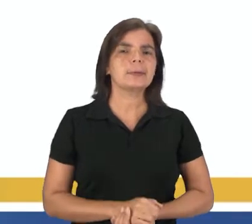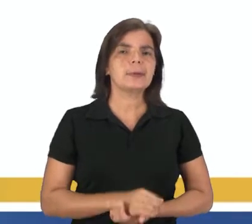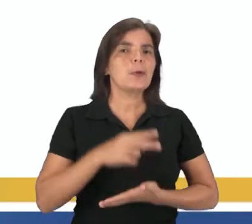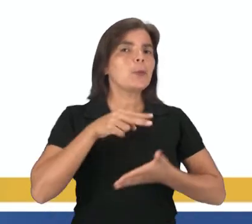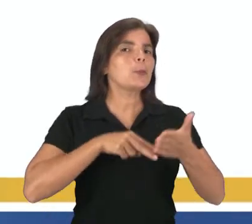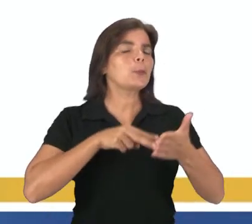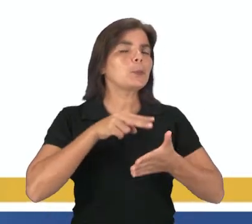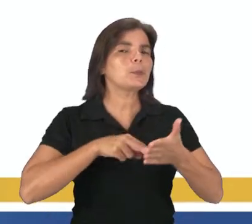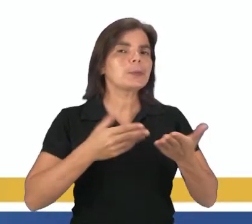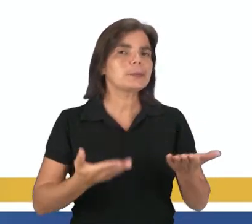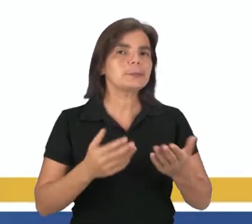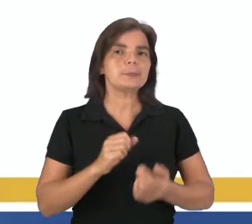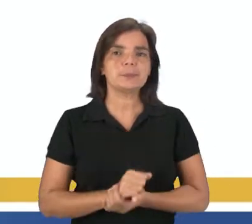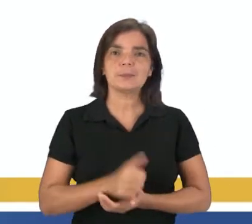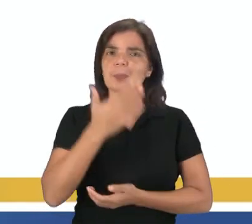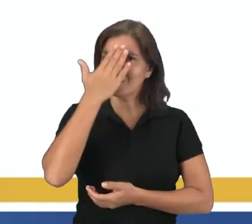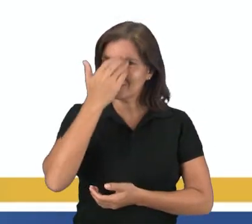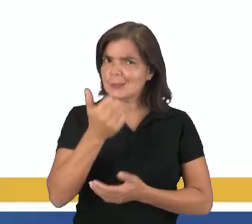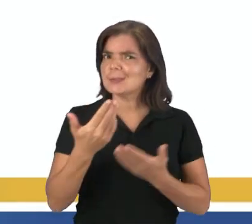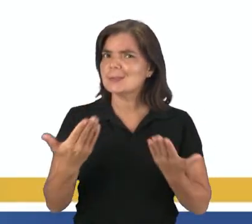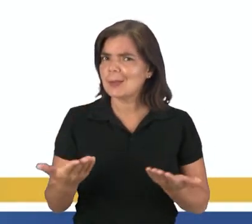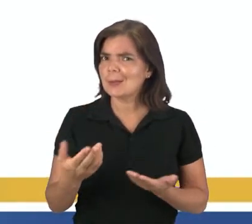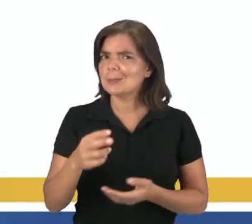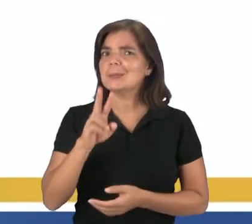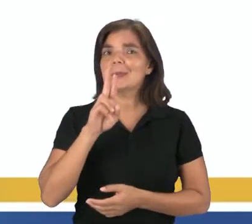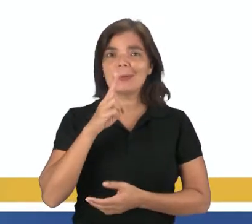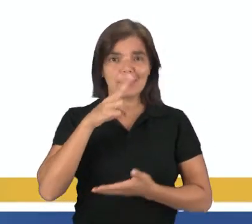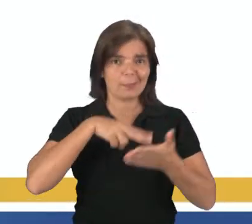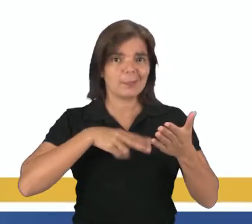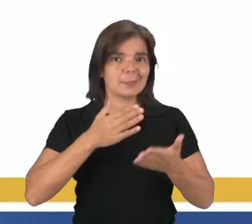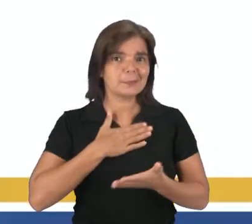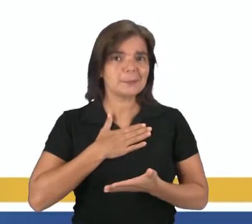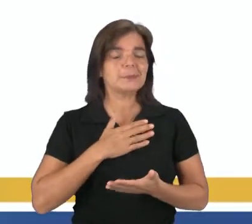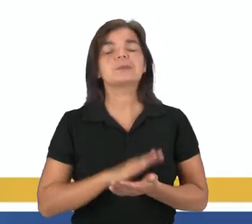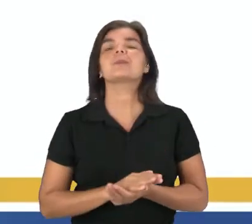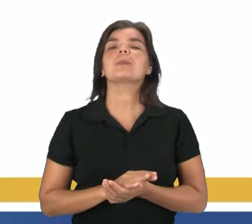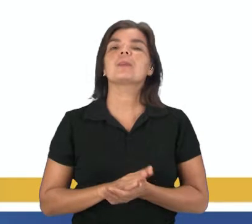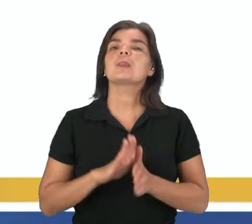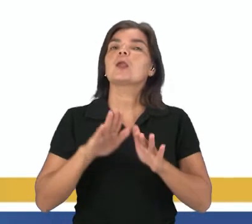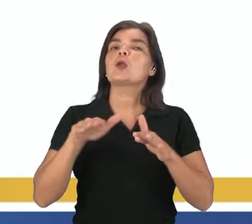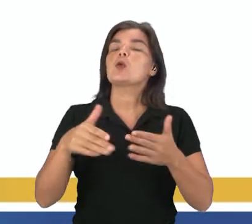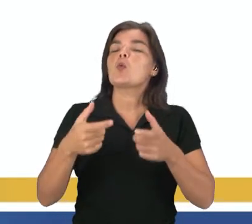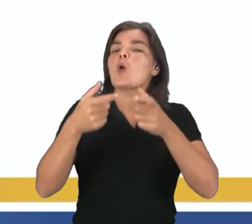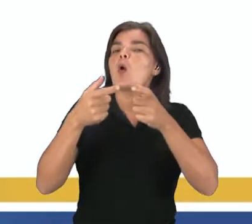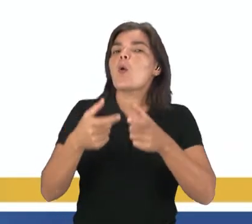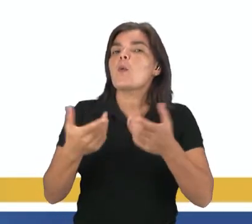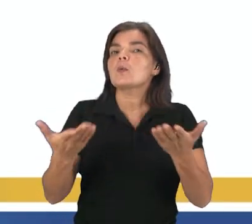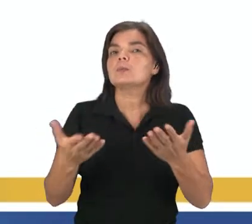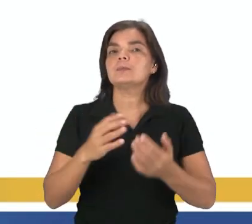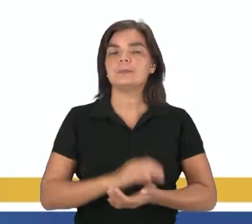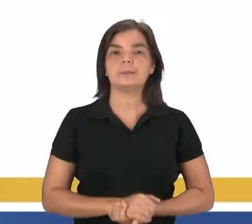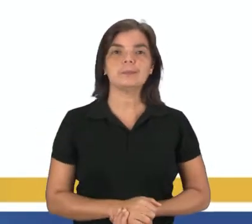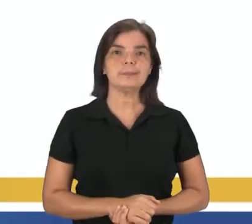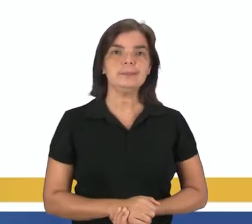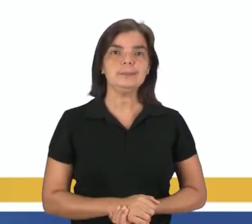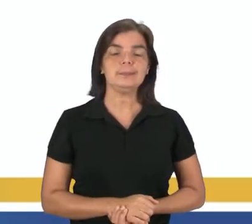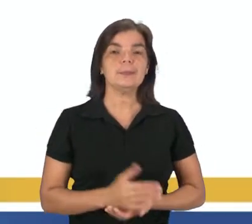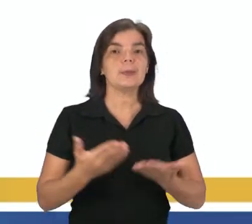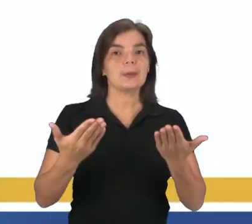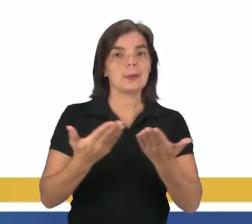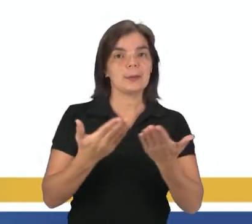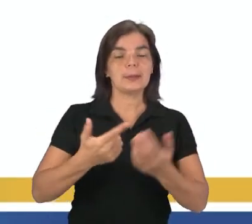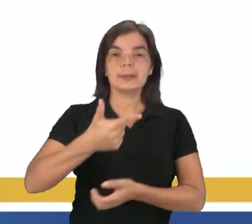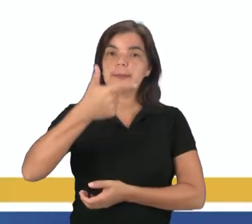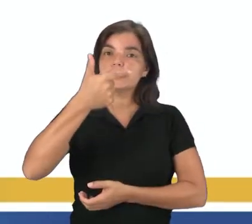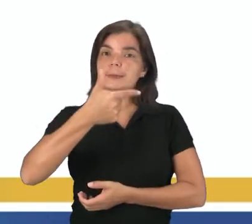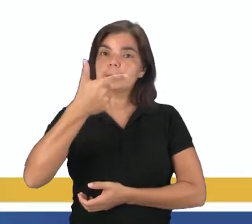como se lê esse número aí? Você saberia ler para mim? E qual é a ordem que ele está ocupando? Ele está ocupando agora